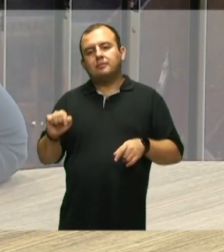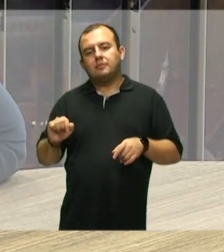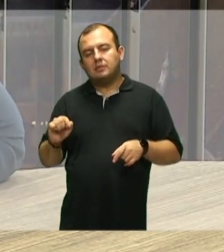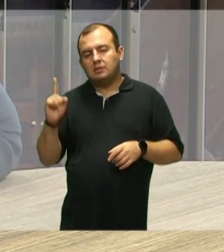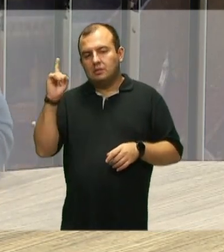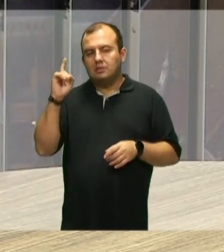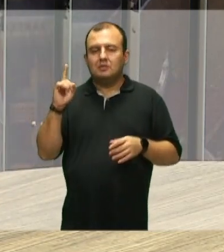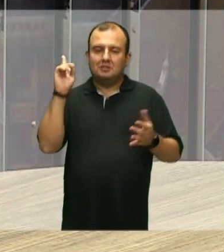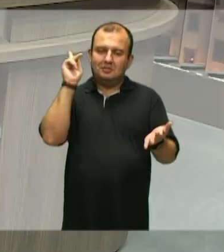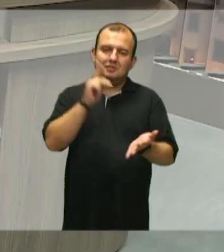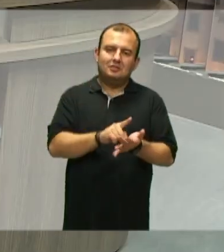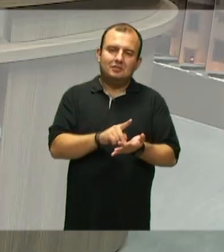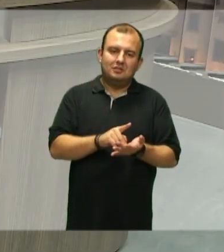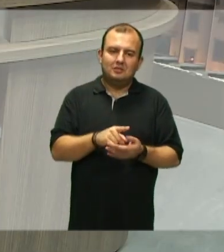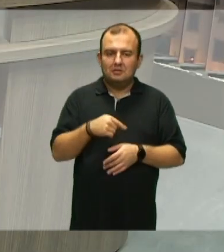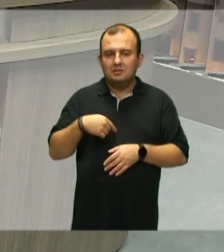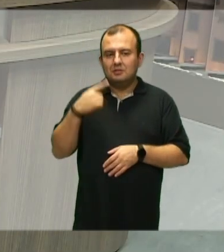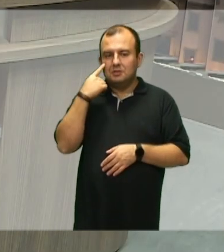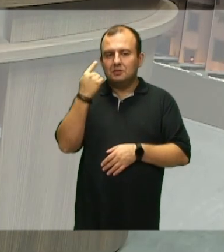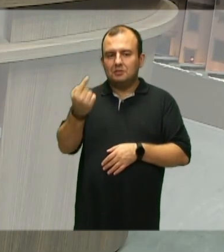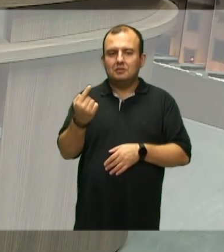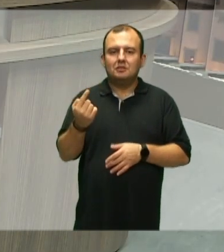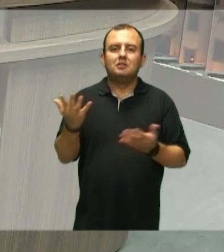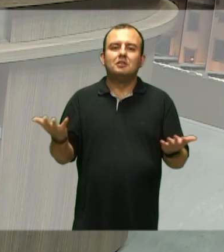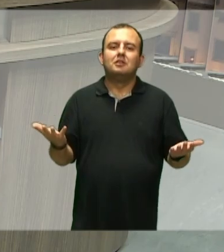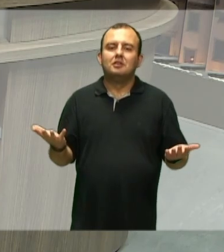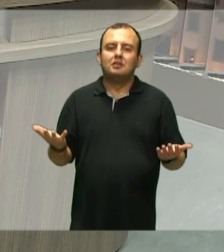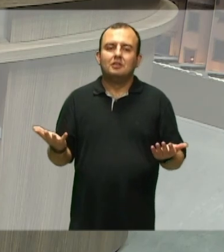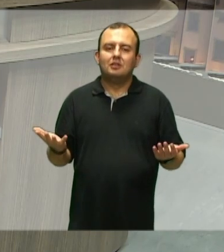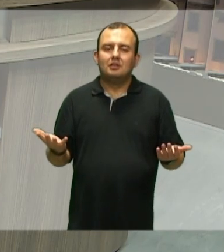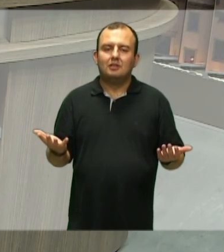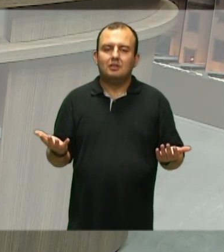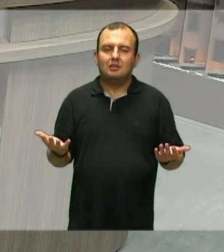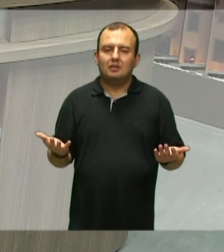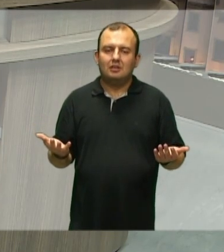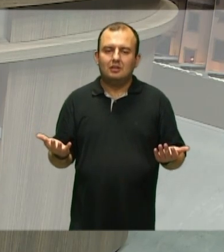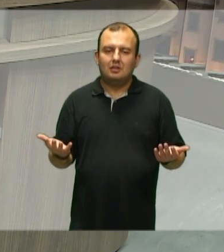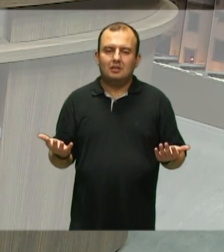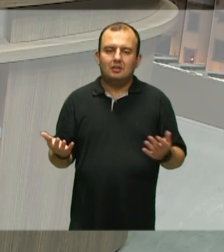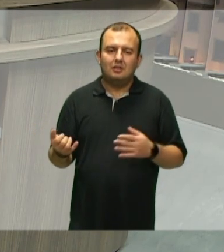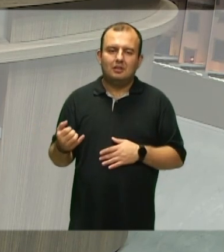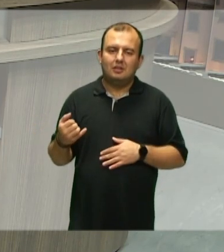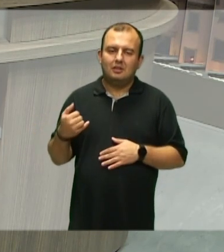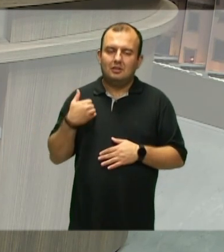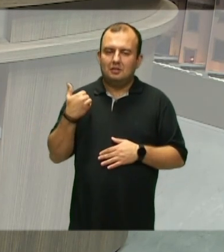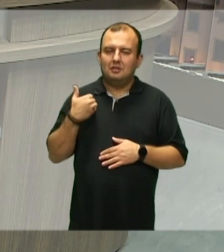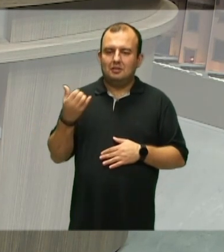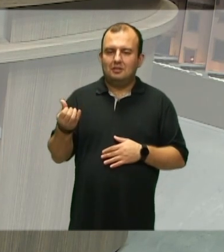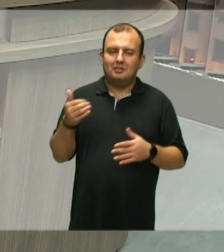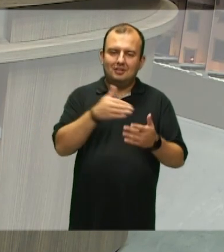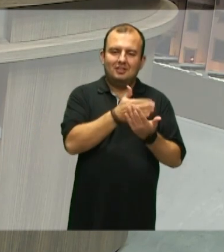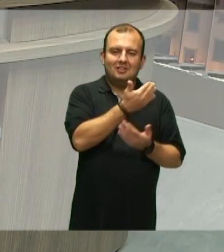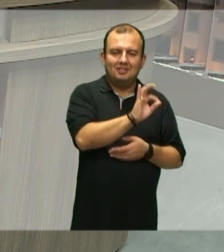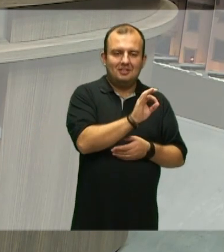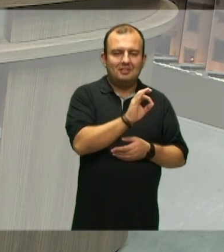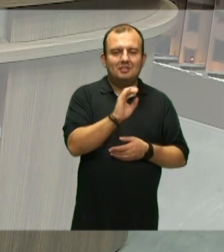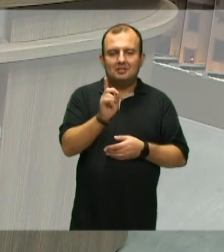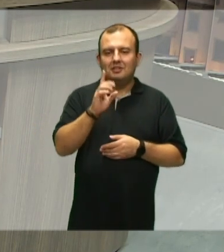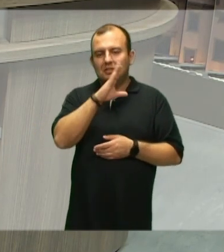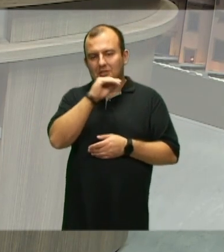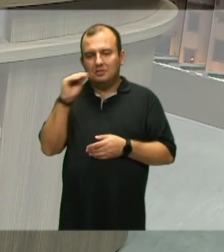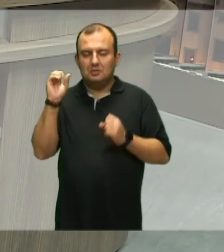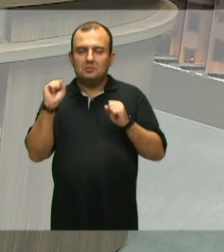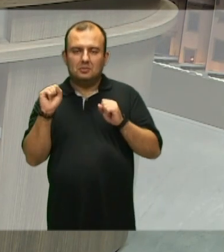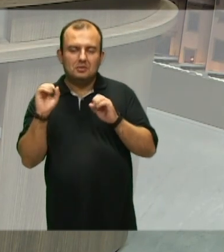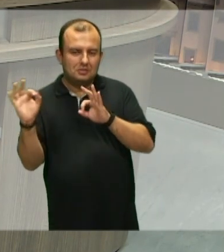de fato, se eu contar... Vou ter que ver, então. Vai ter que ver. Mas eu não tenho mais de 6 a 10 anos. Não tem problema, os adultos que vão